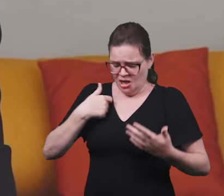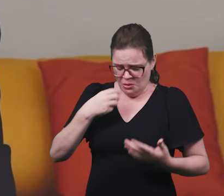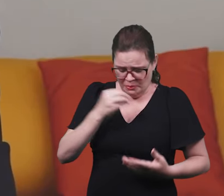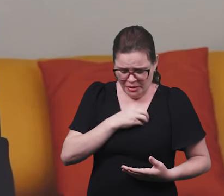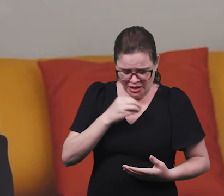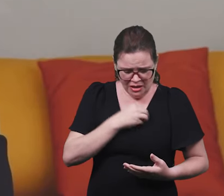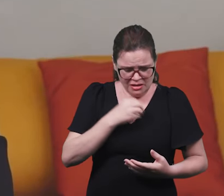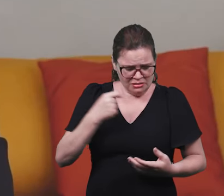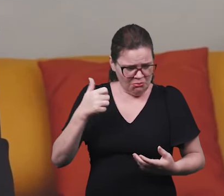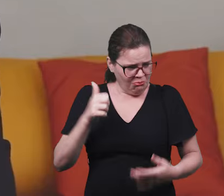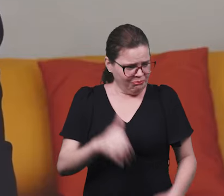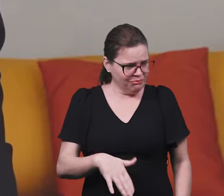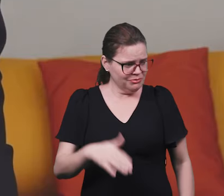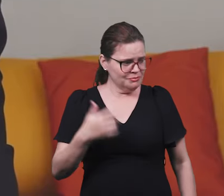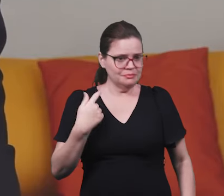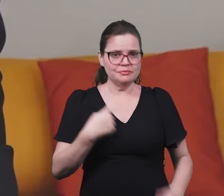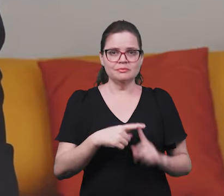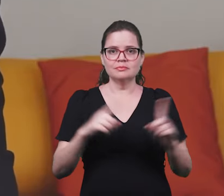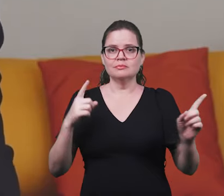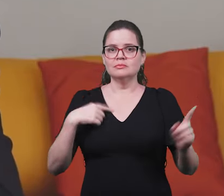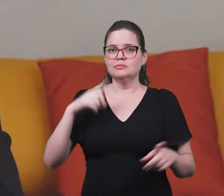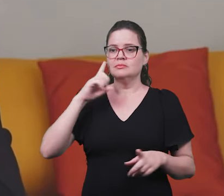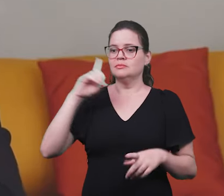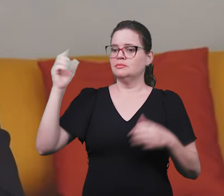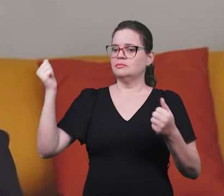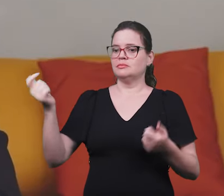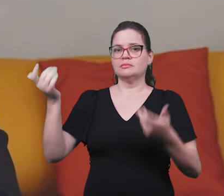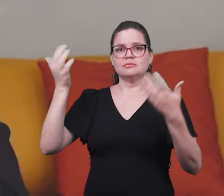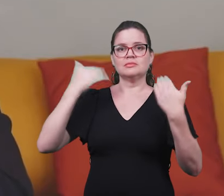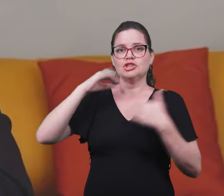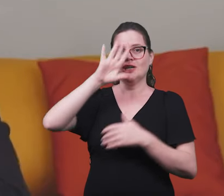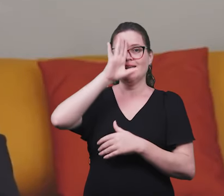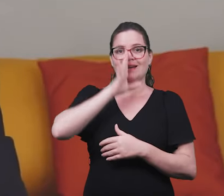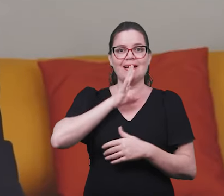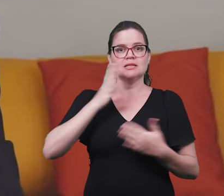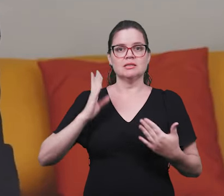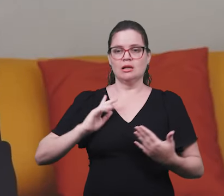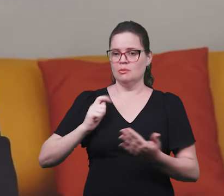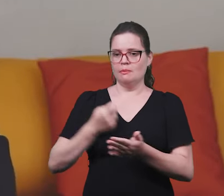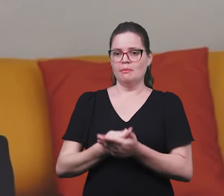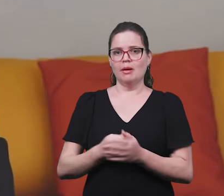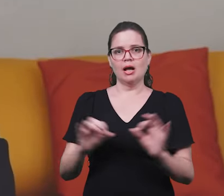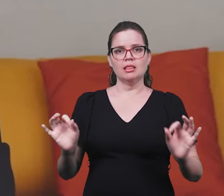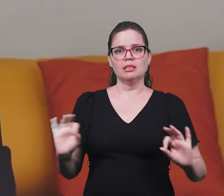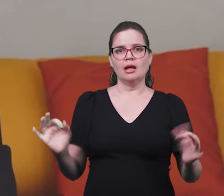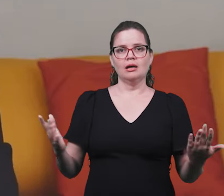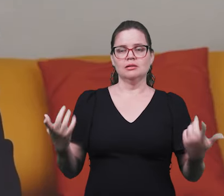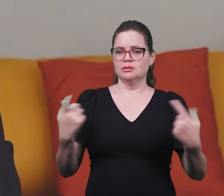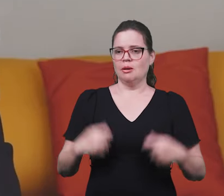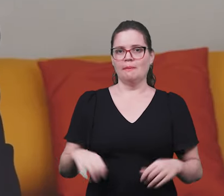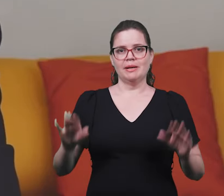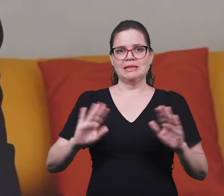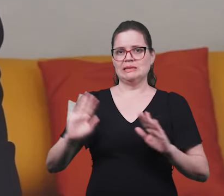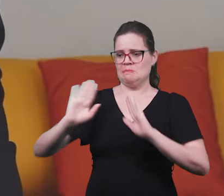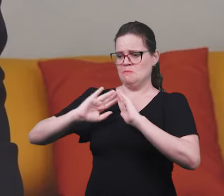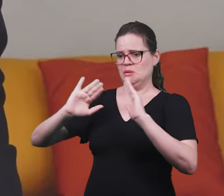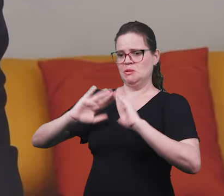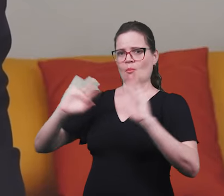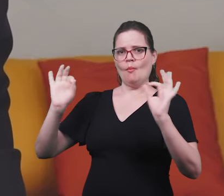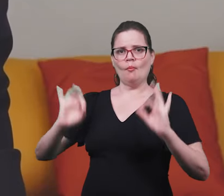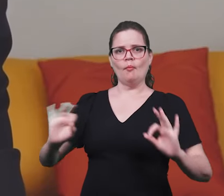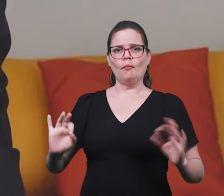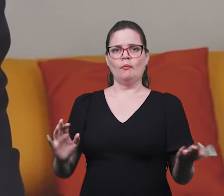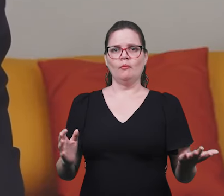pecado, a sua necessidade e recebeu tudo sem dinheiro e sem preço. Nada foi cobrado. Não